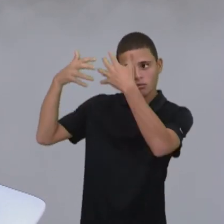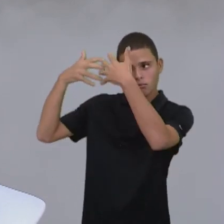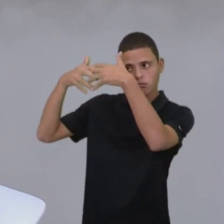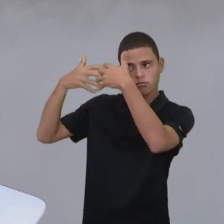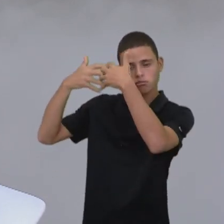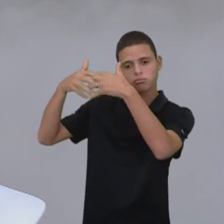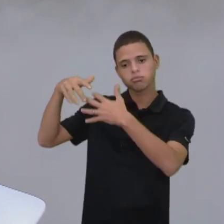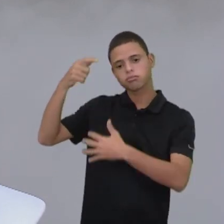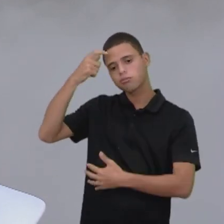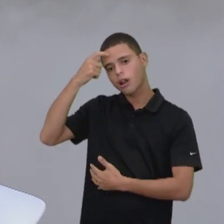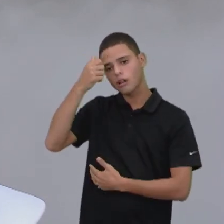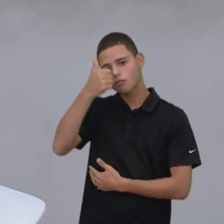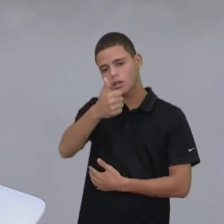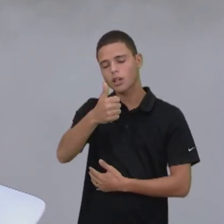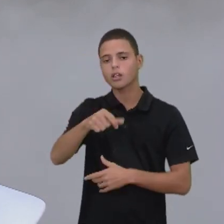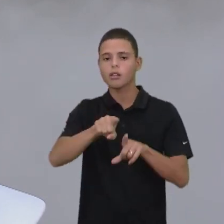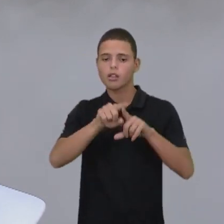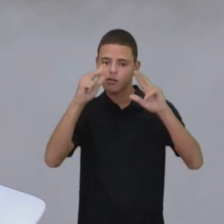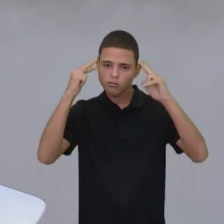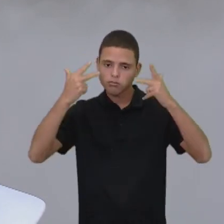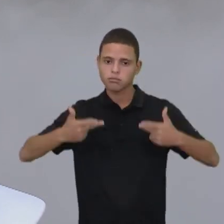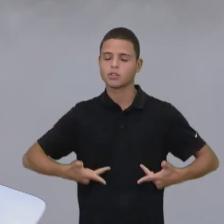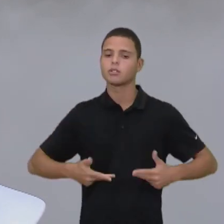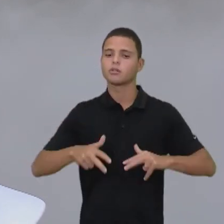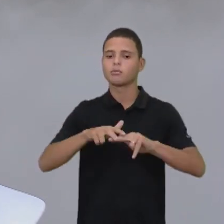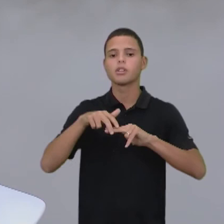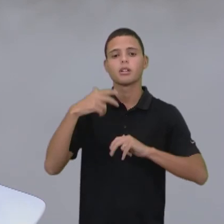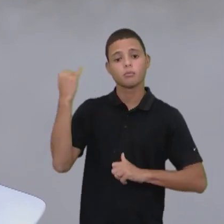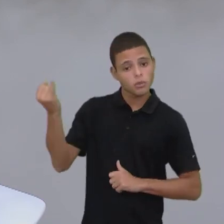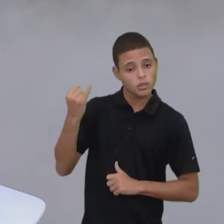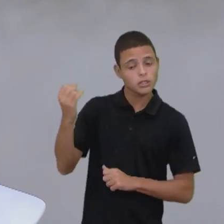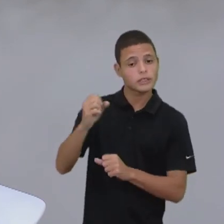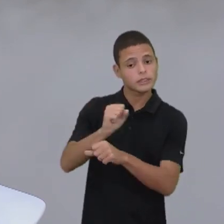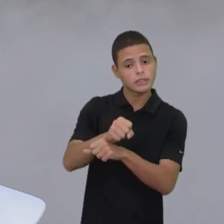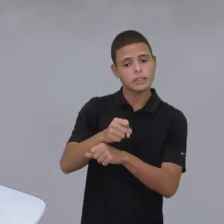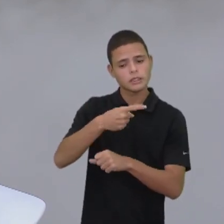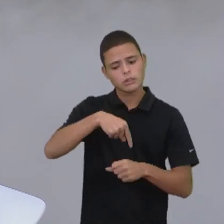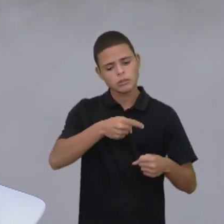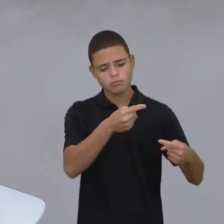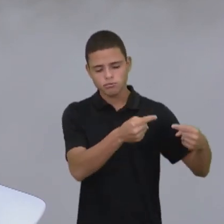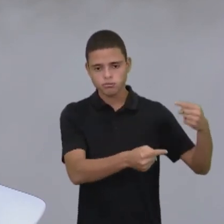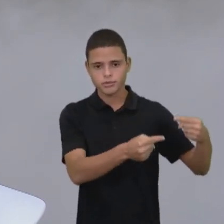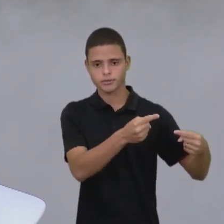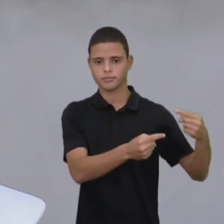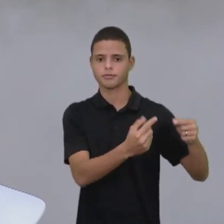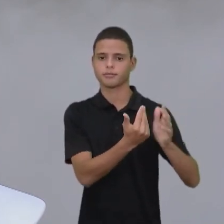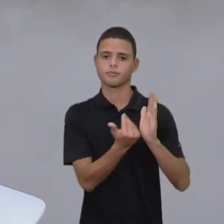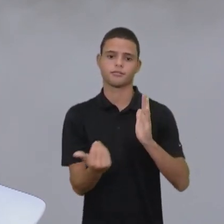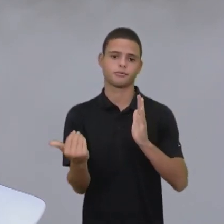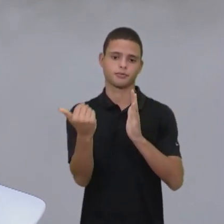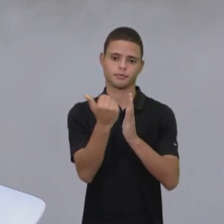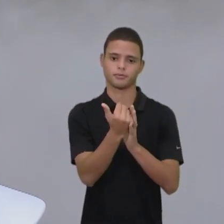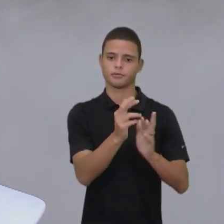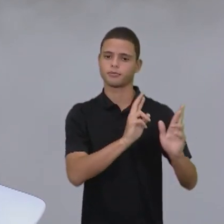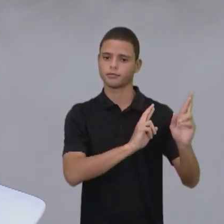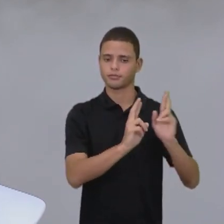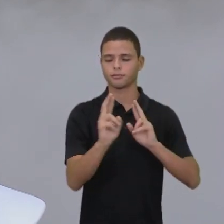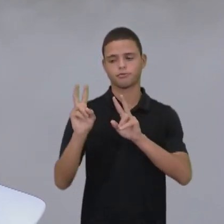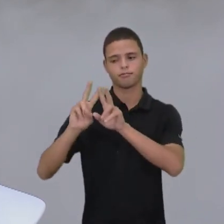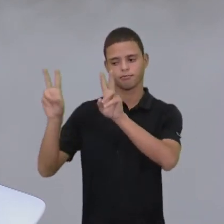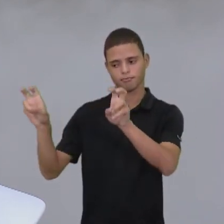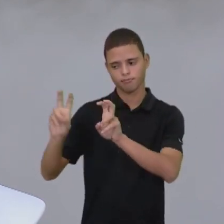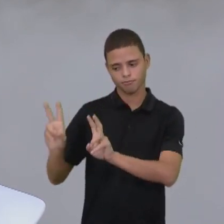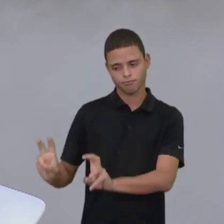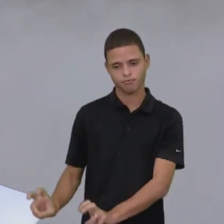para o nosso corpo. Por isso, então, a importância da gente debater ainda mais a respeito desses temas